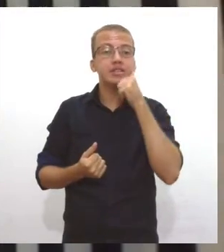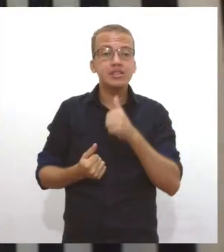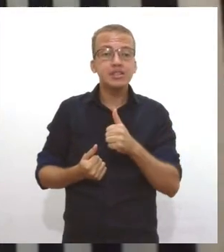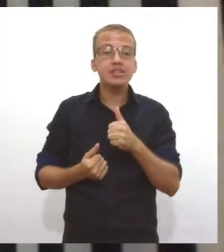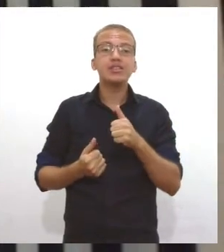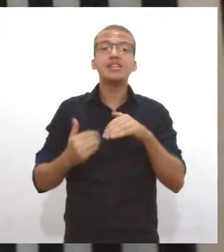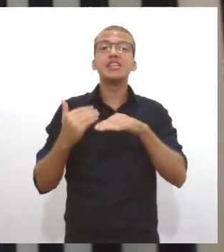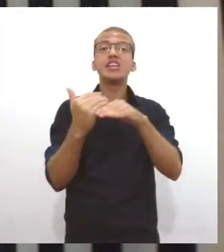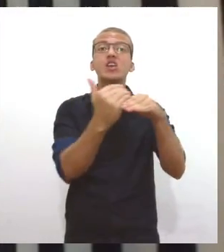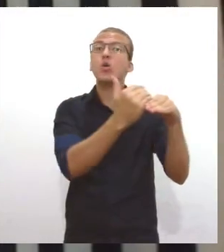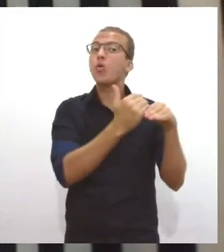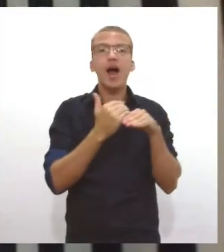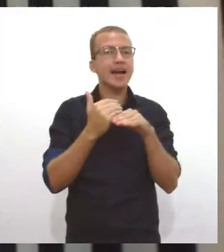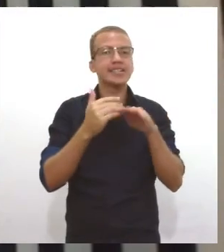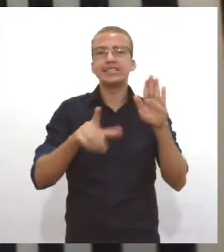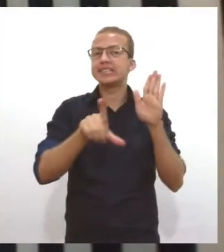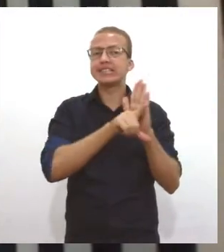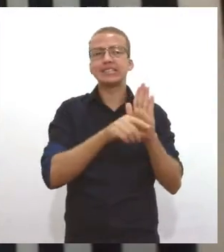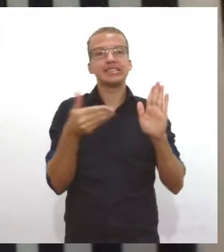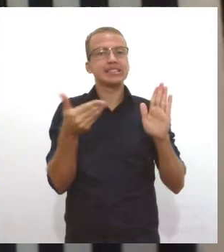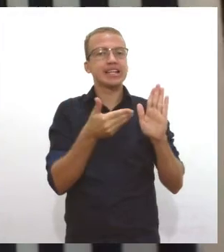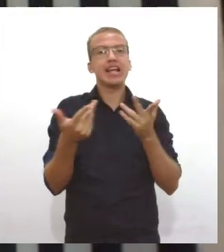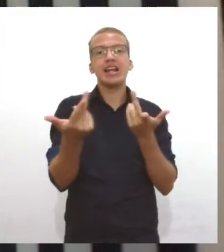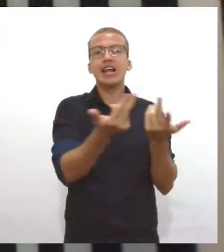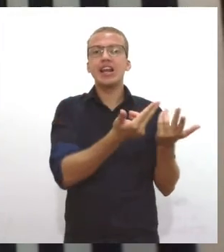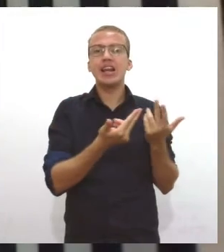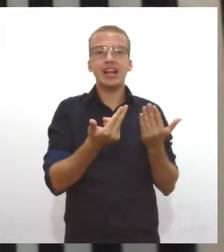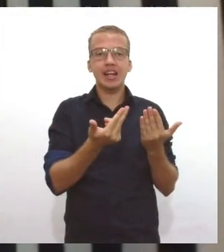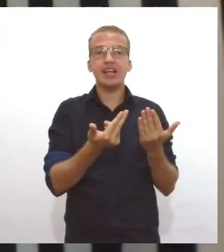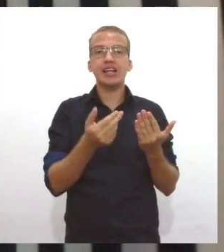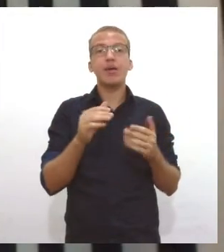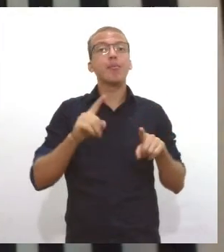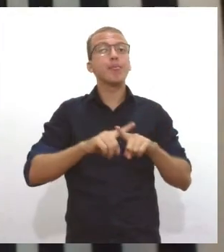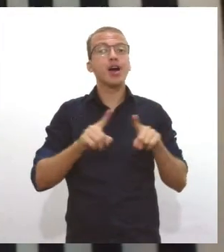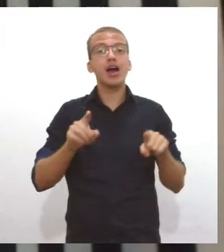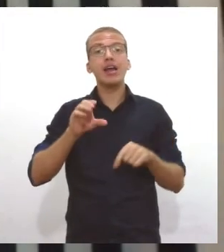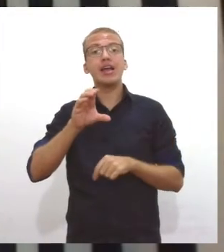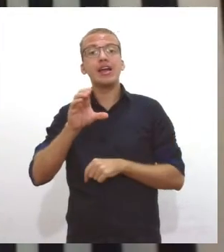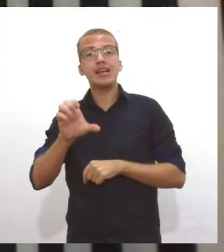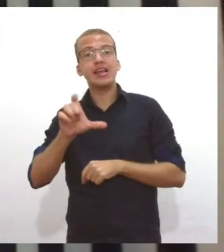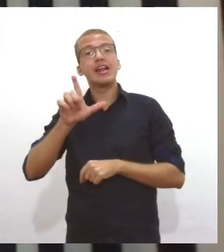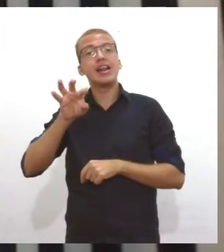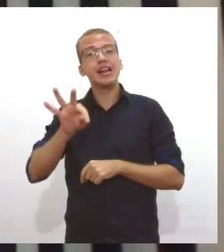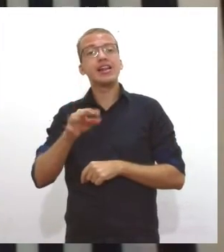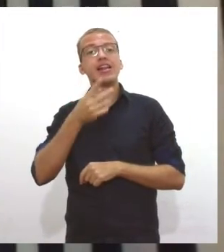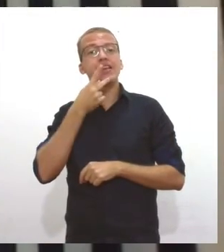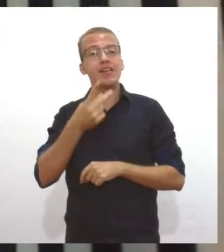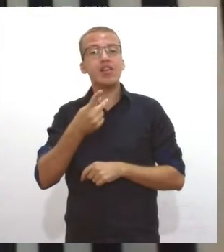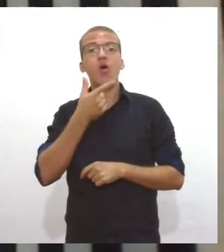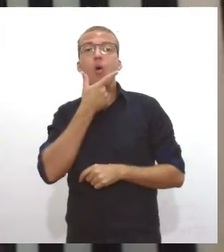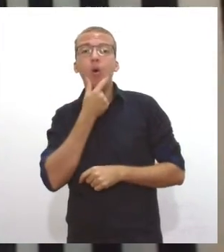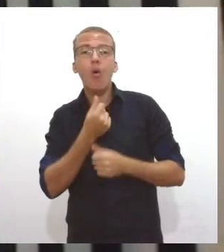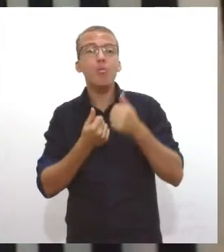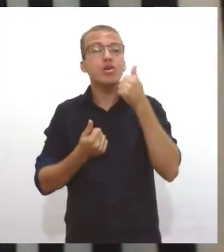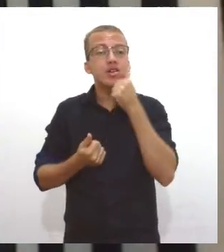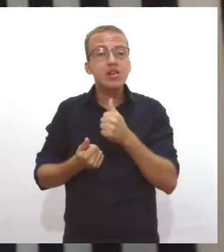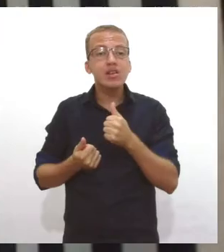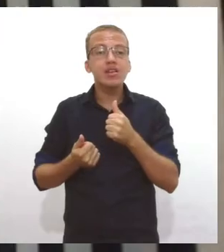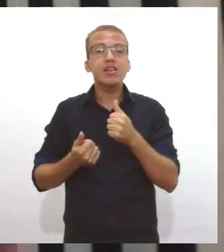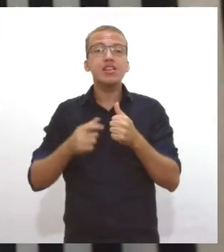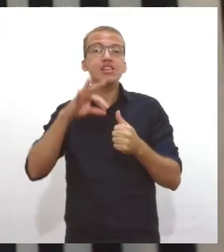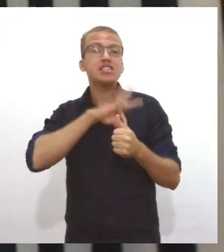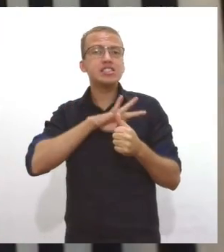iguais perante a lei e que a pele te diz que homens e mulheres não podem ganhar salários